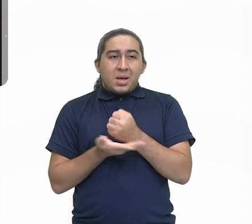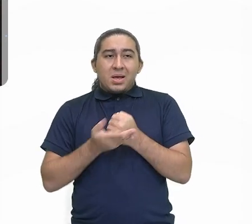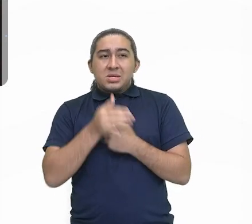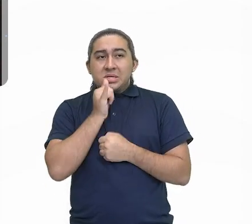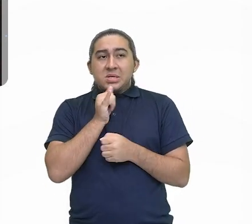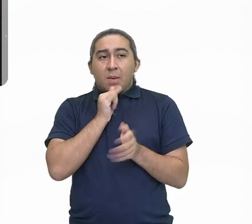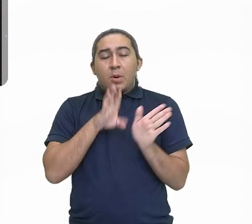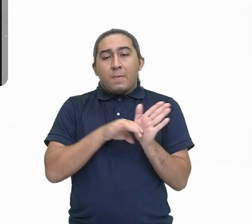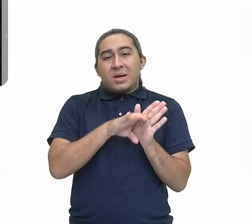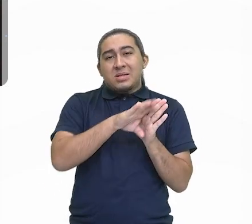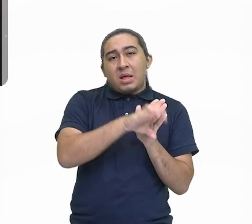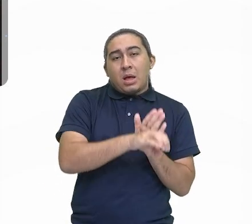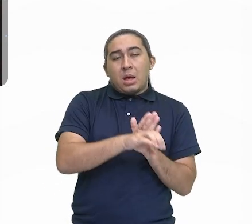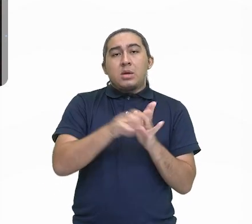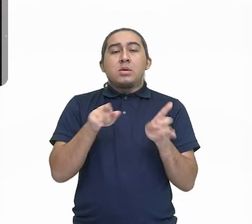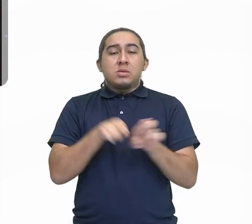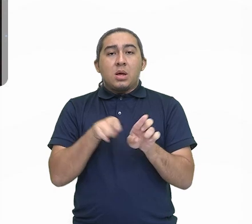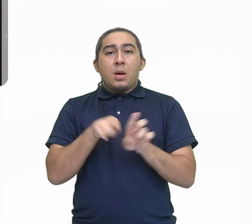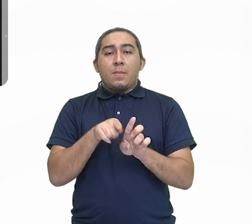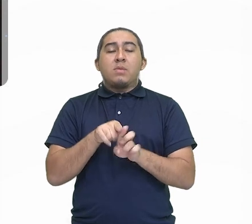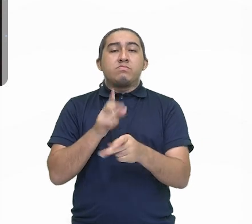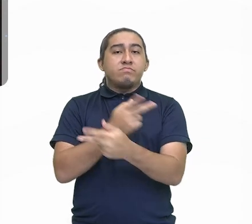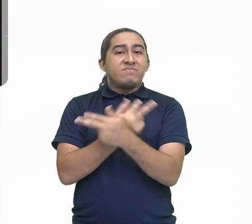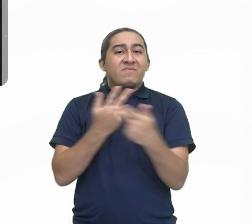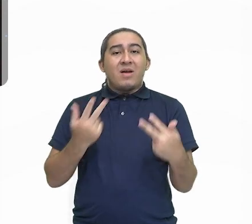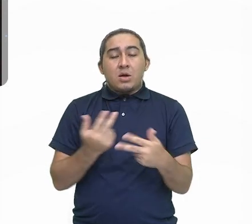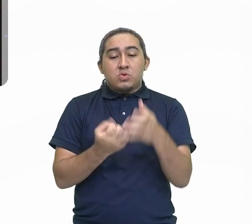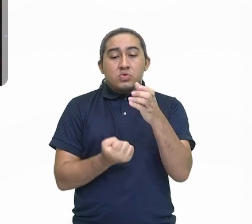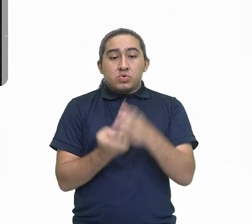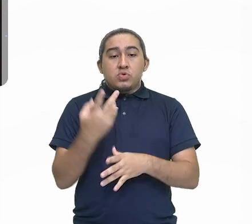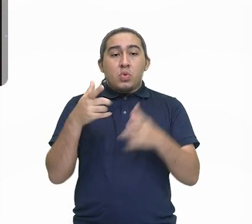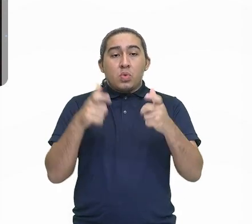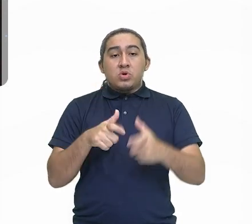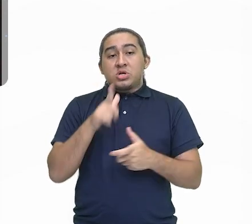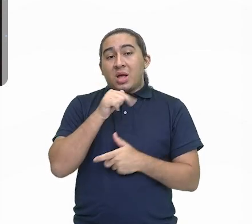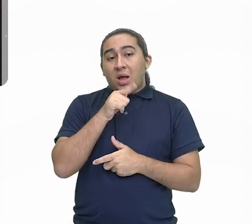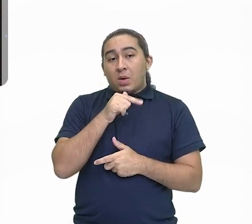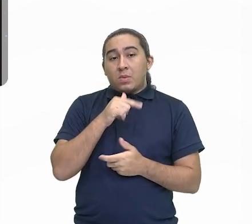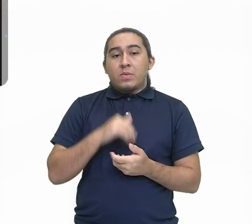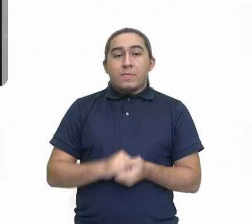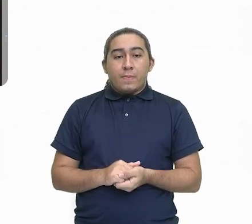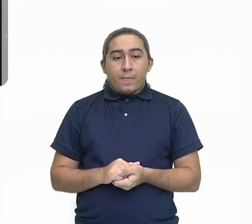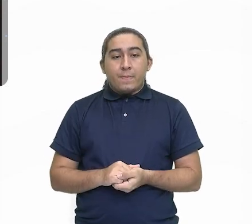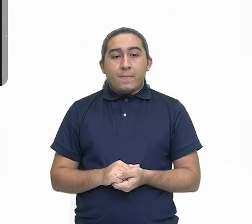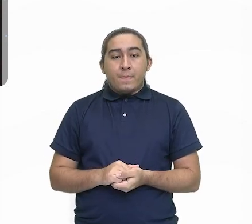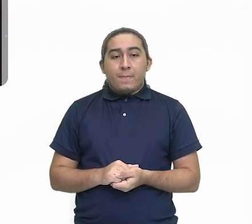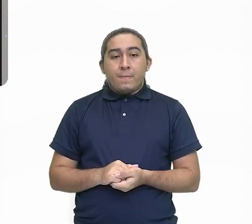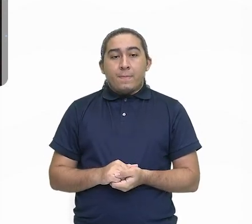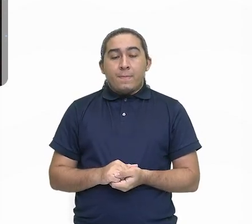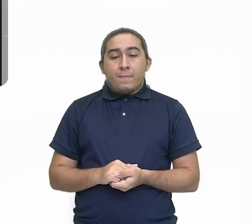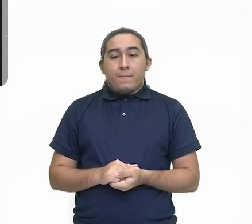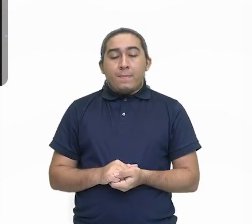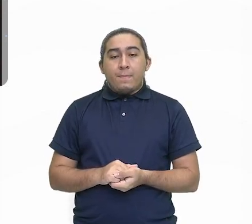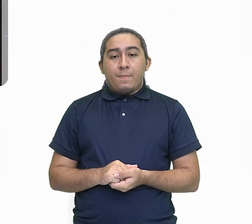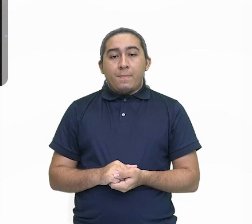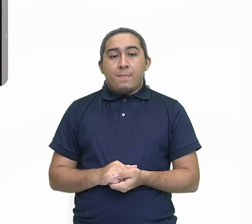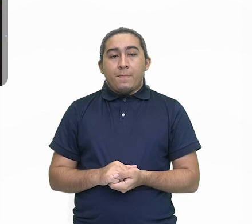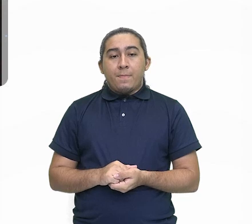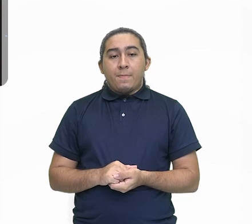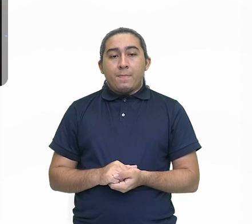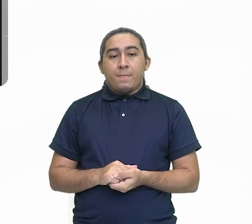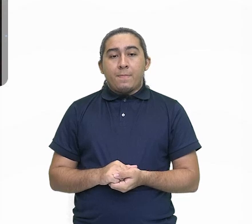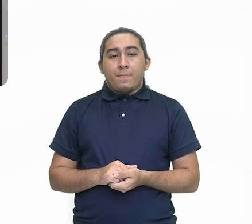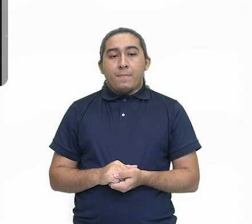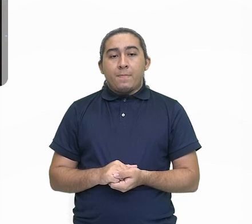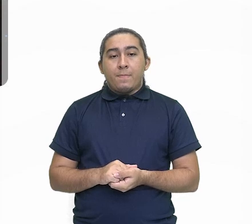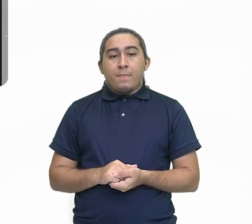bactérias, algas e micro-organismos que surgiram na água. E a fotossíntese, né,